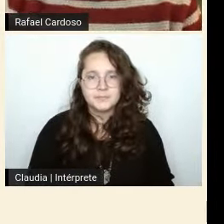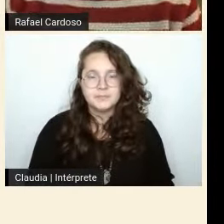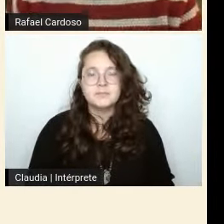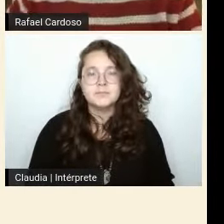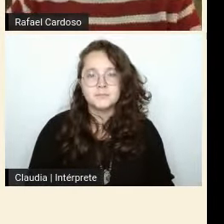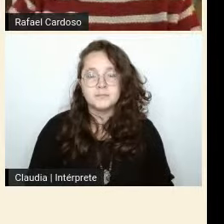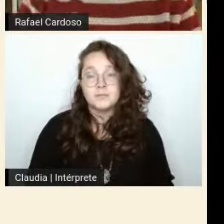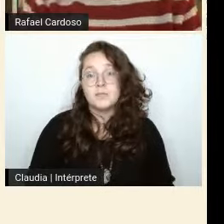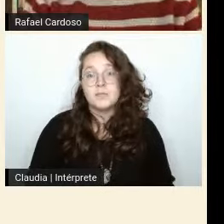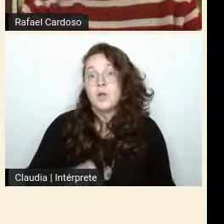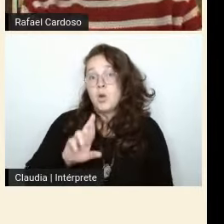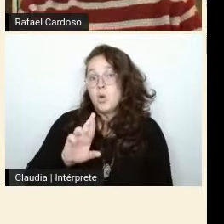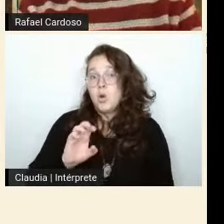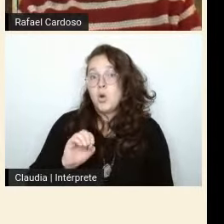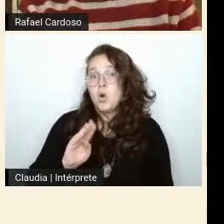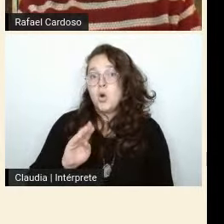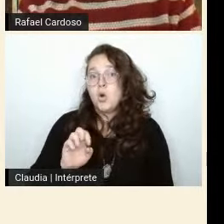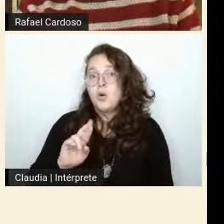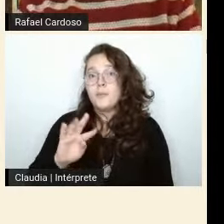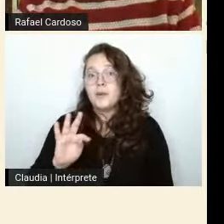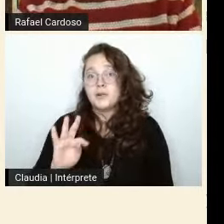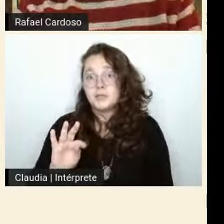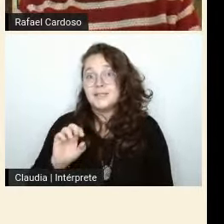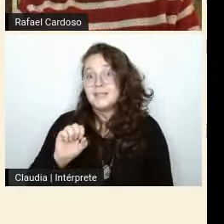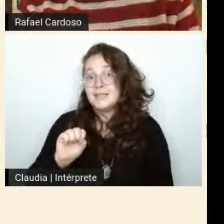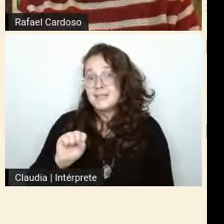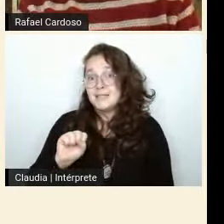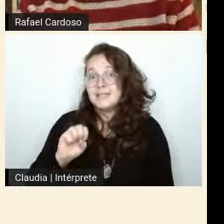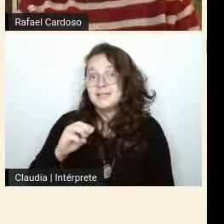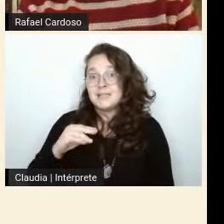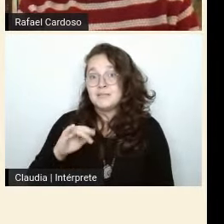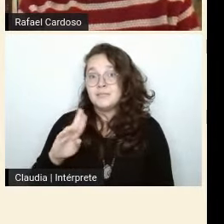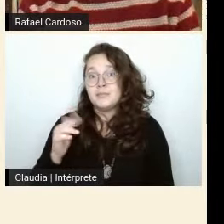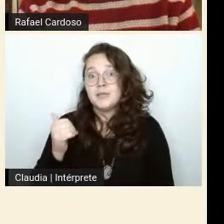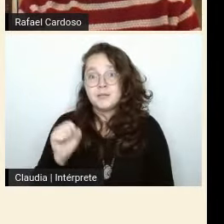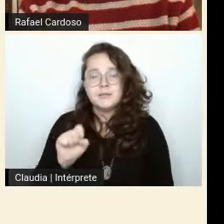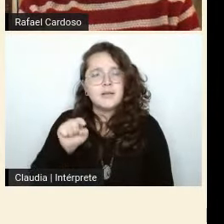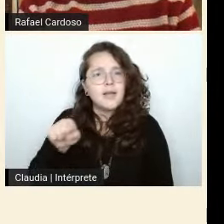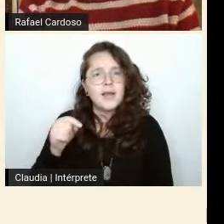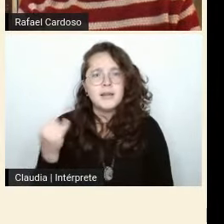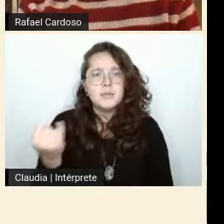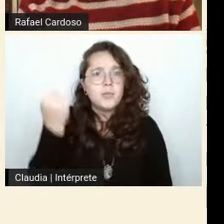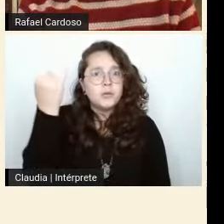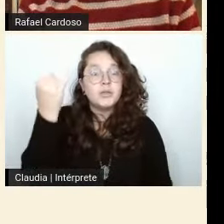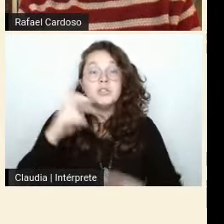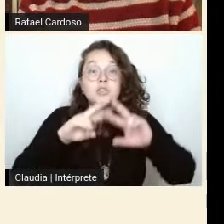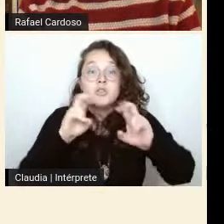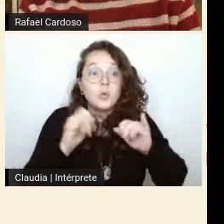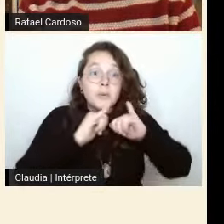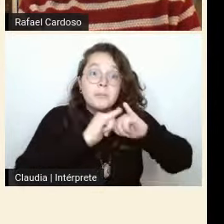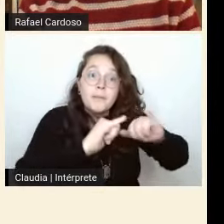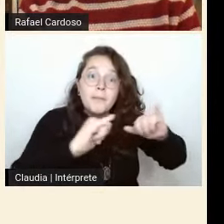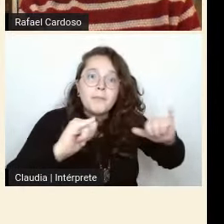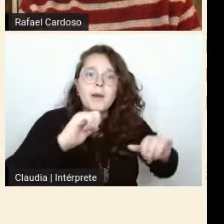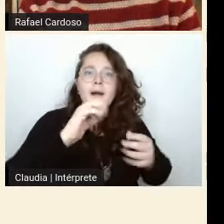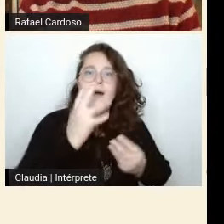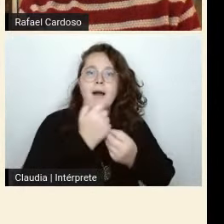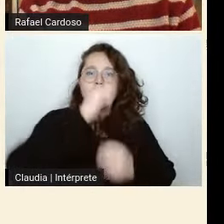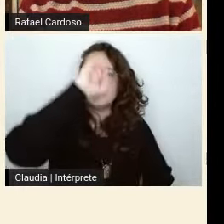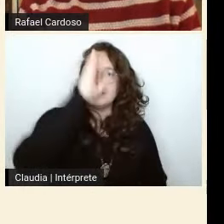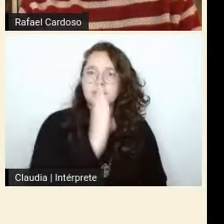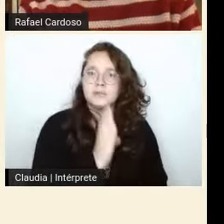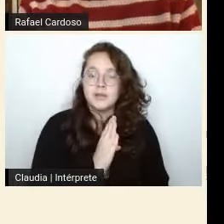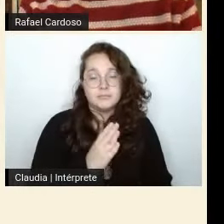Robert C. Smith exerceu o papel fundamental na divulgação da arte brasileira nos Estados Unidos, conforme demonstrou Renata